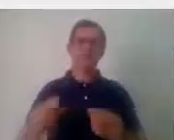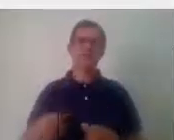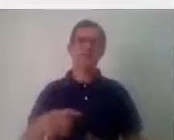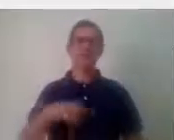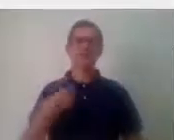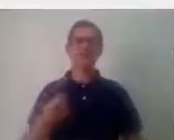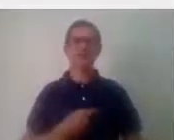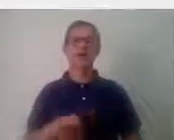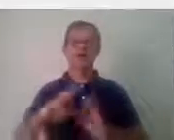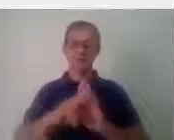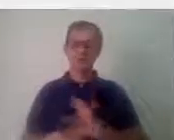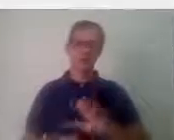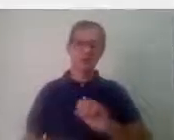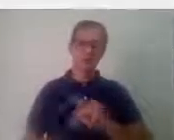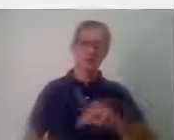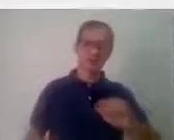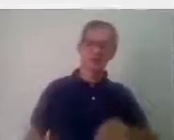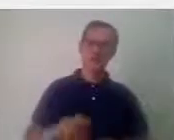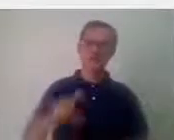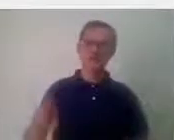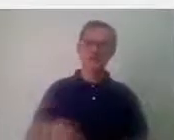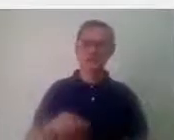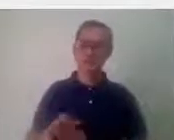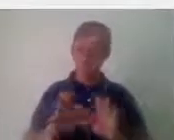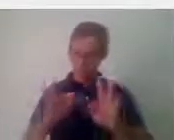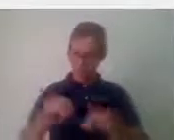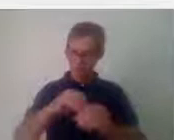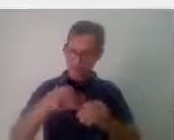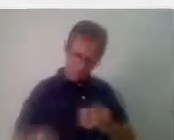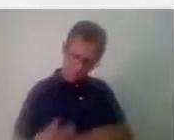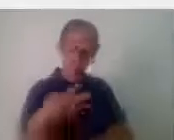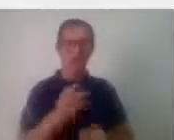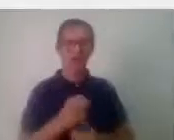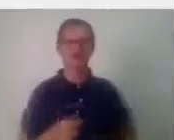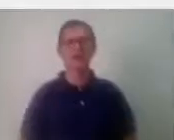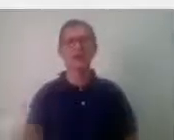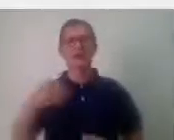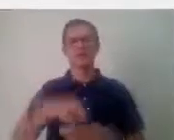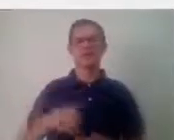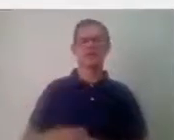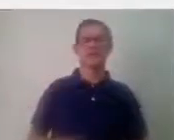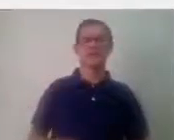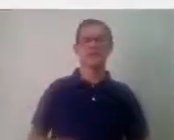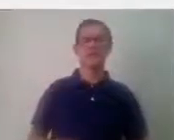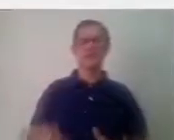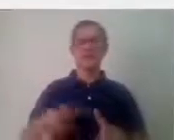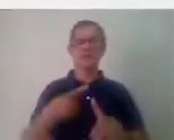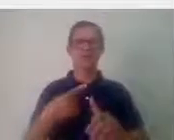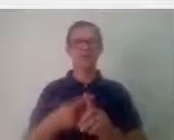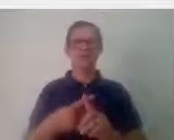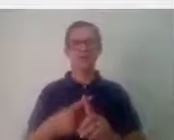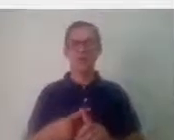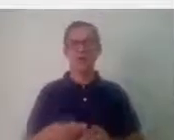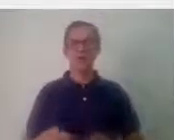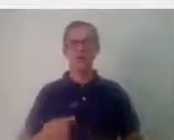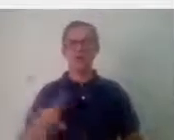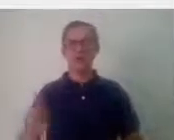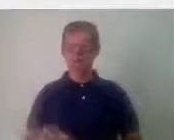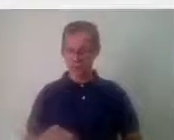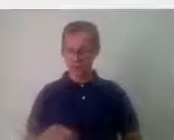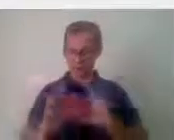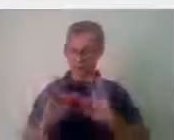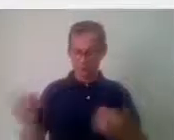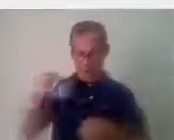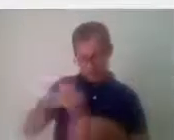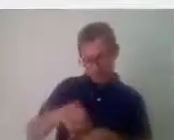nós temos regra da cadeia, derivada da função de fora, calculada na de dentro, vezes a derivada da função de